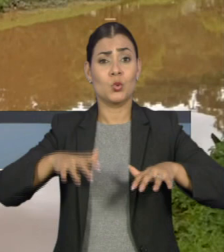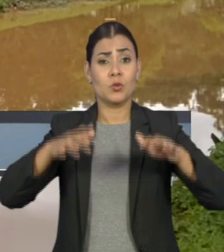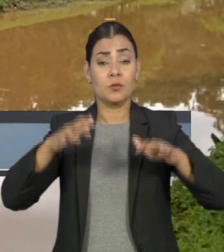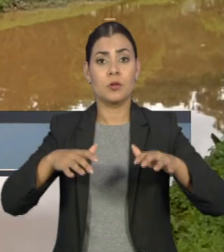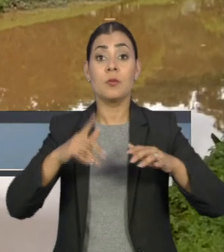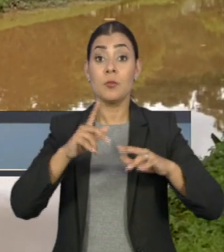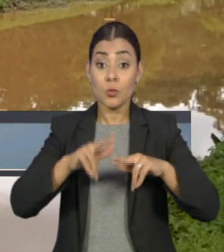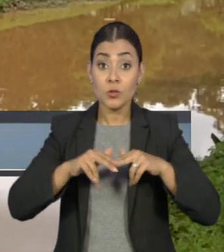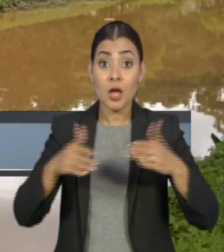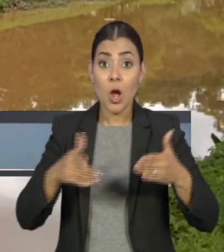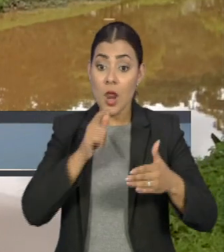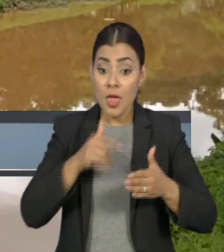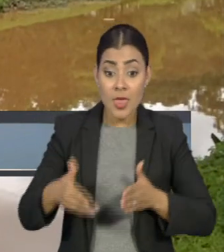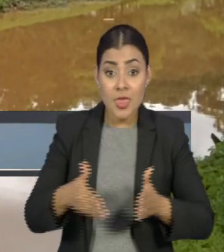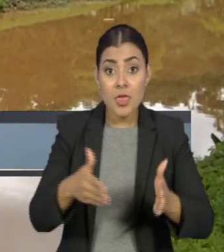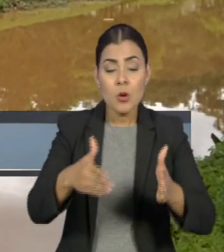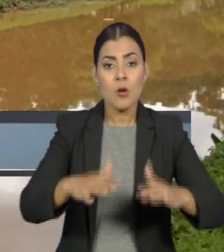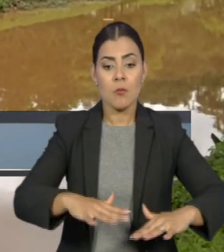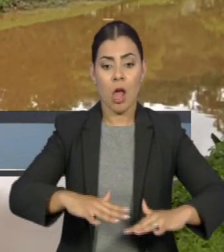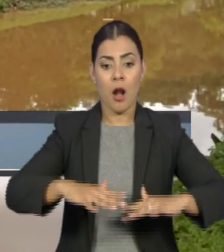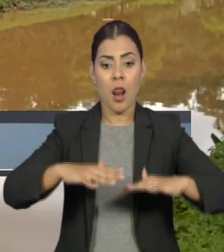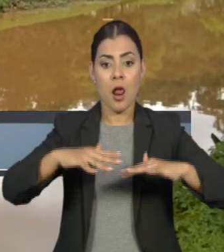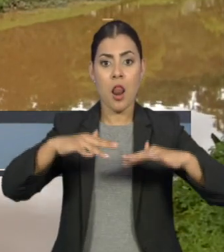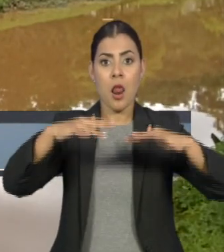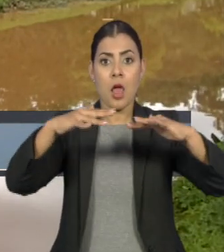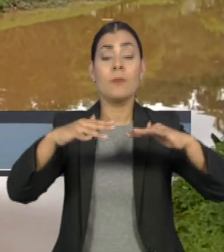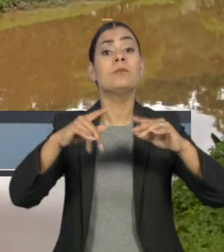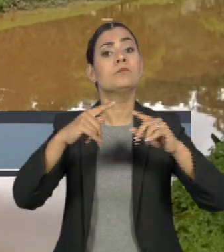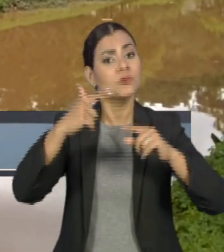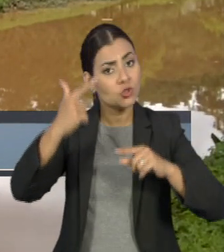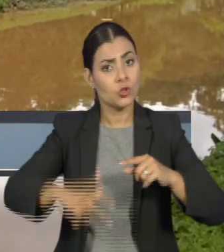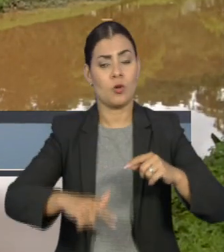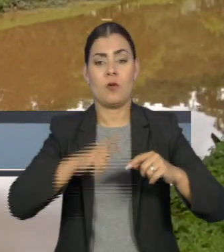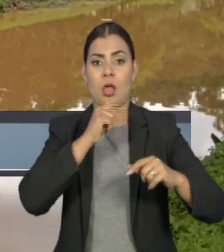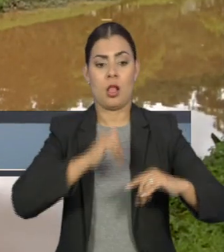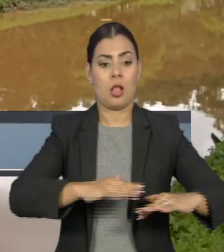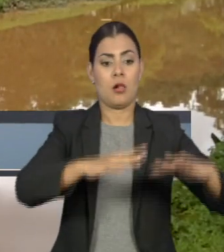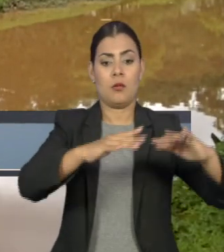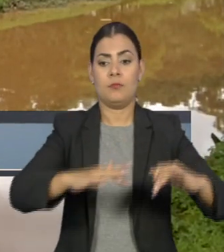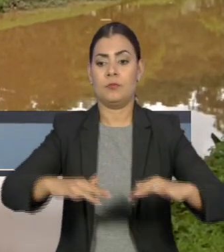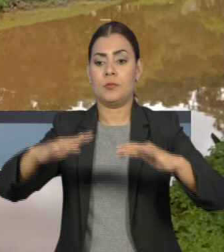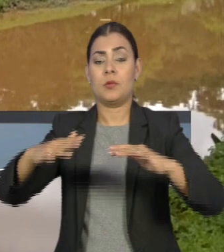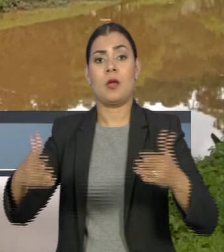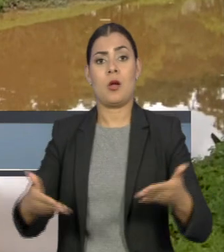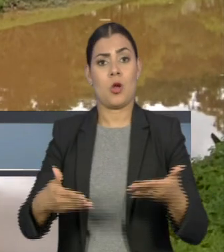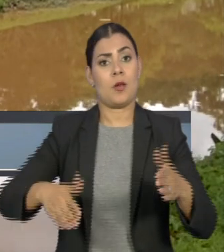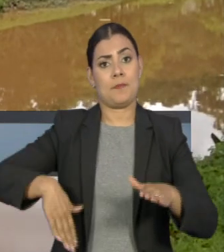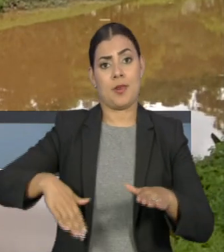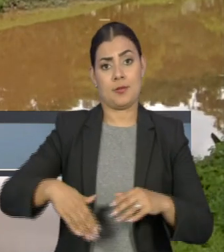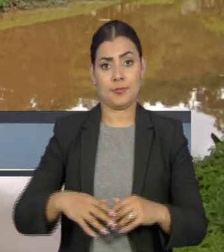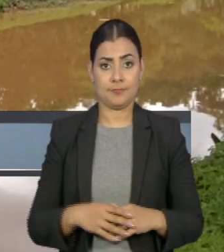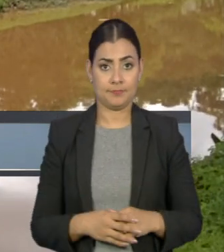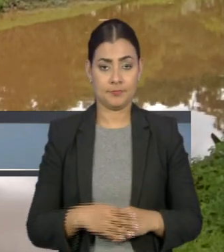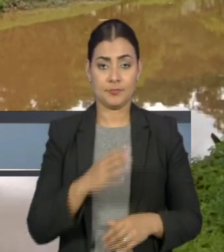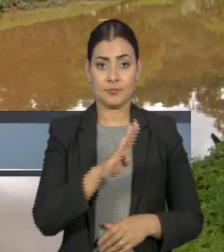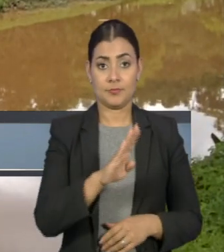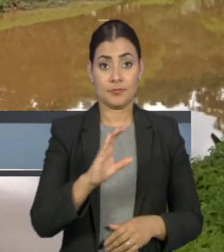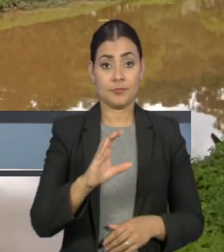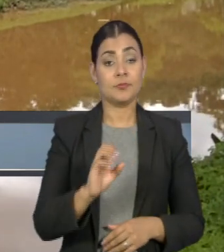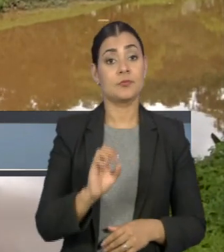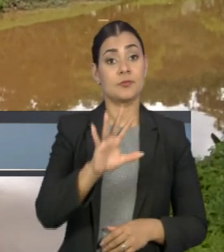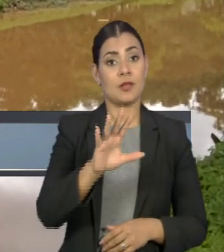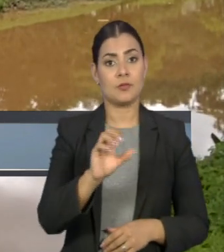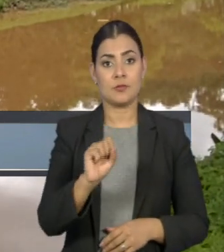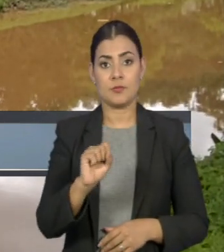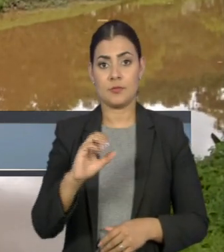chuvas o nível dos rios Aumentou e isso pode causar novos alagamentos agora aqui no litoral de Balneário